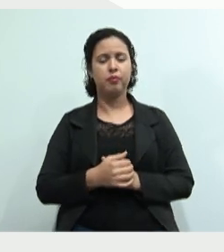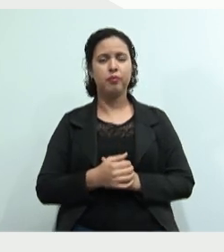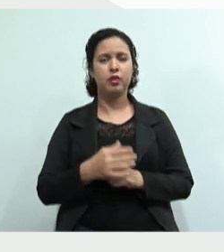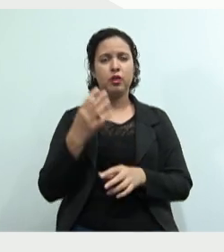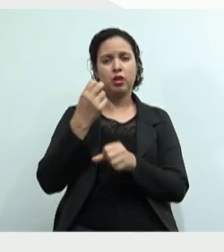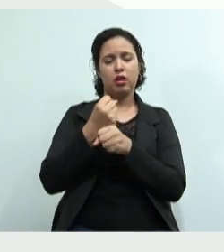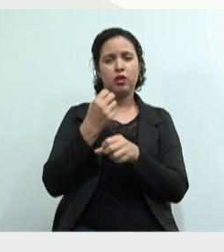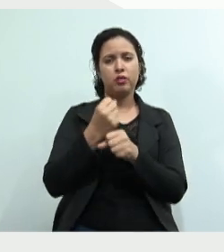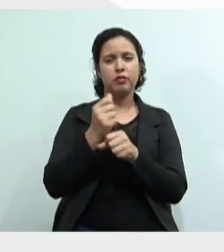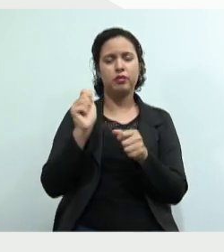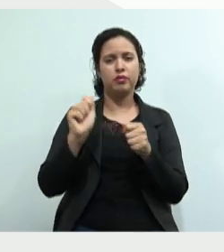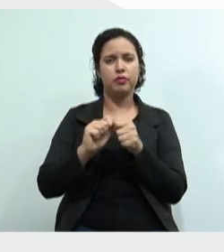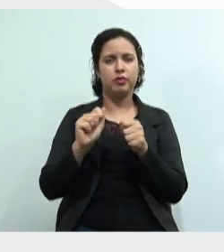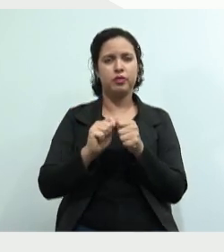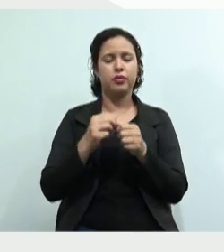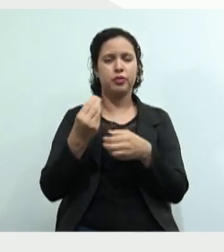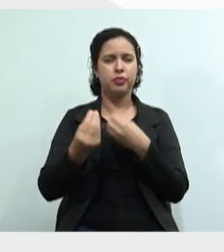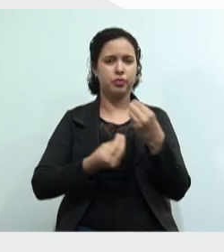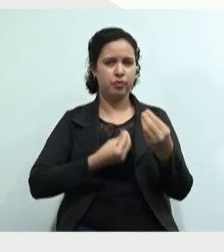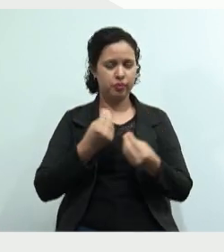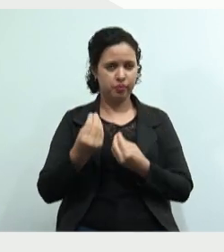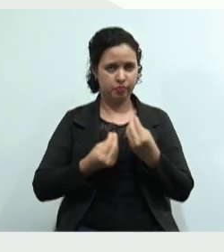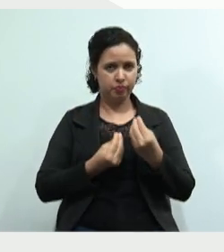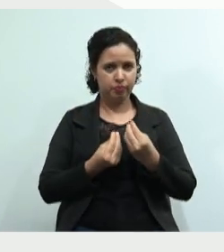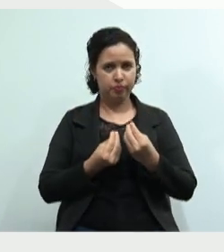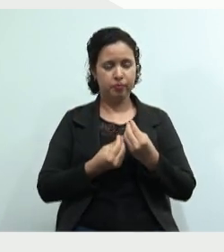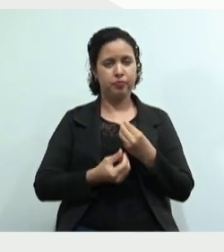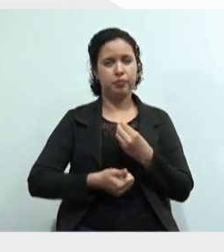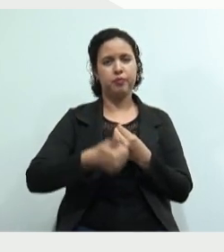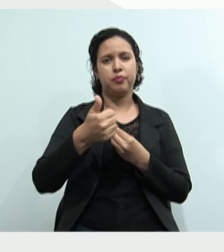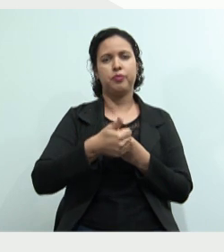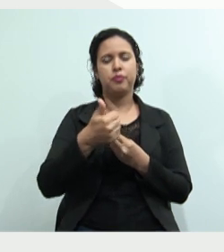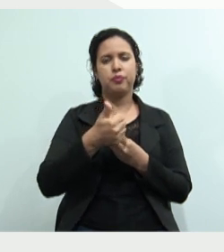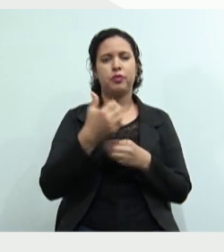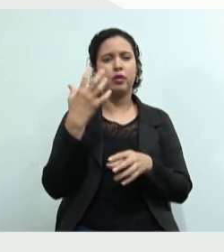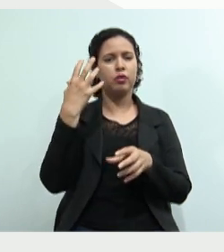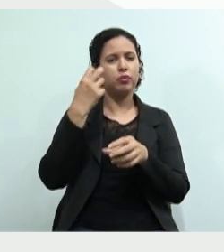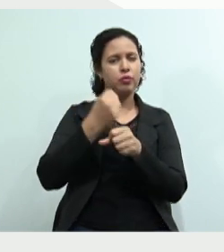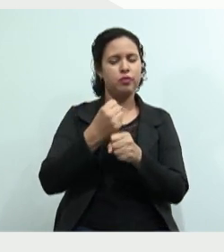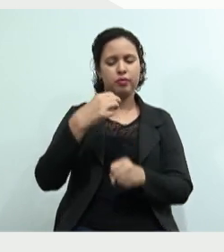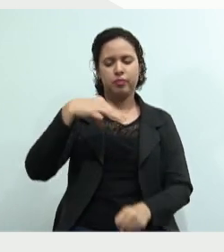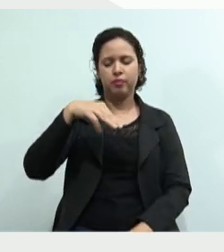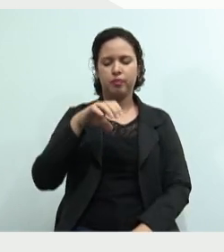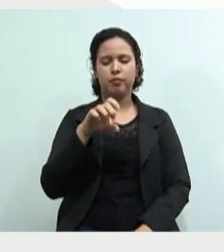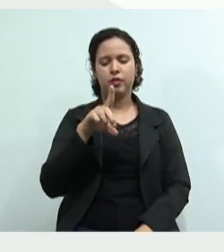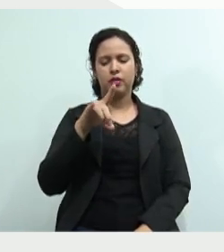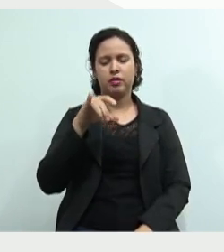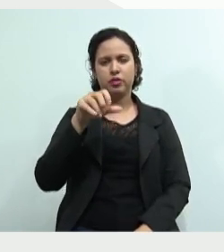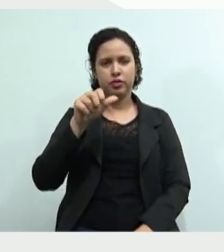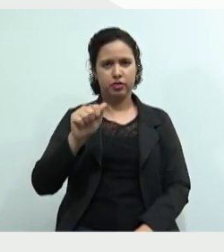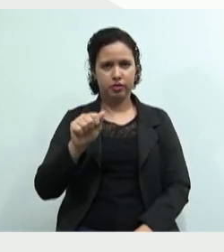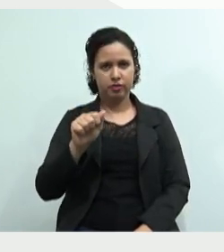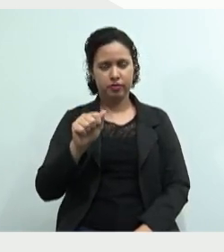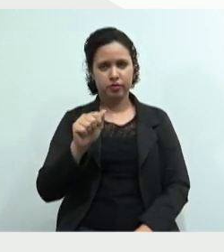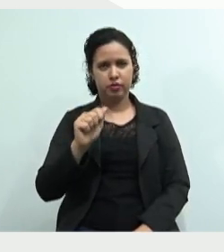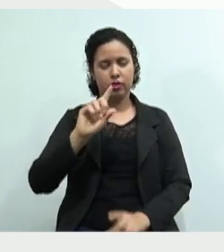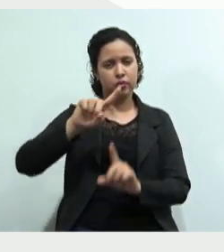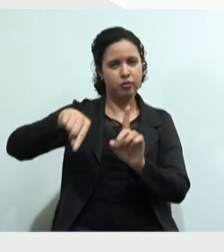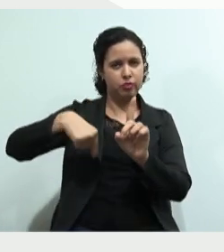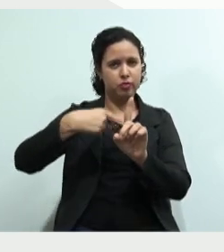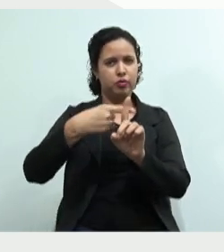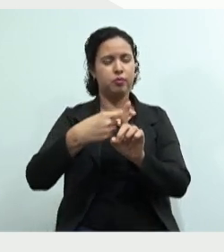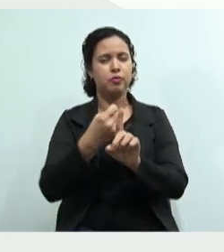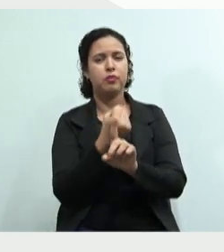são realizados da seguinte maneira. Primeiro, calcule a média aritmética. Some a quantidade